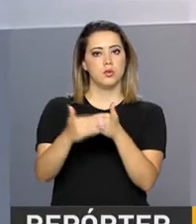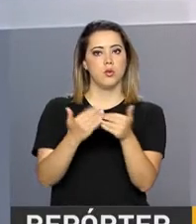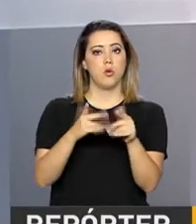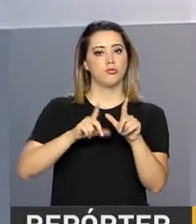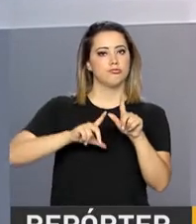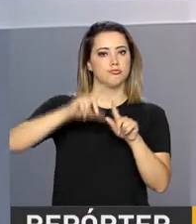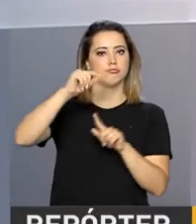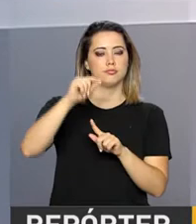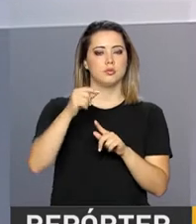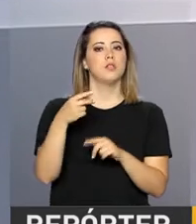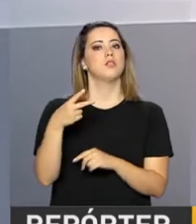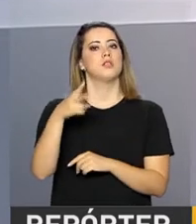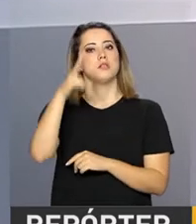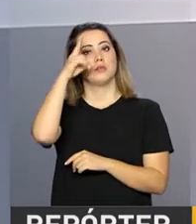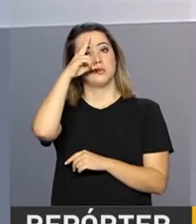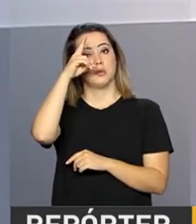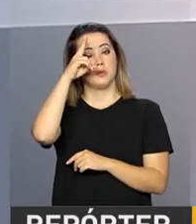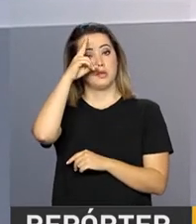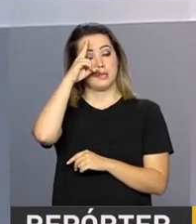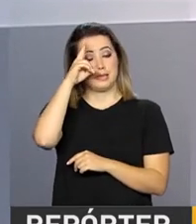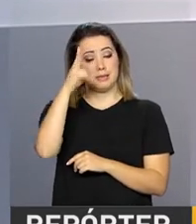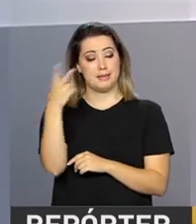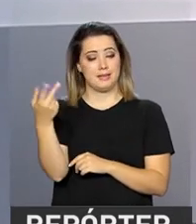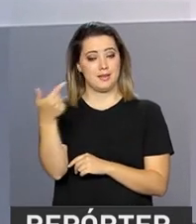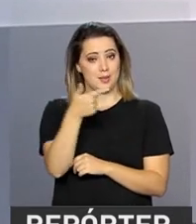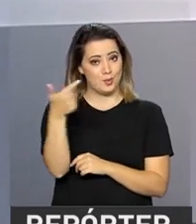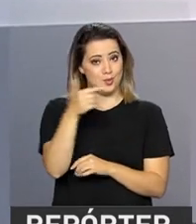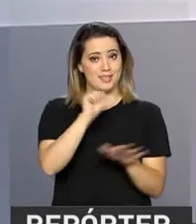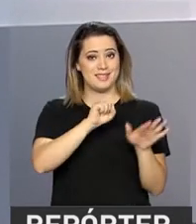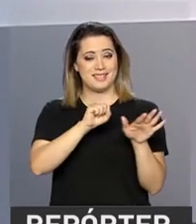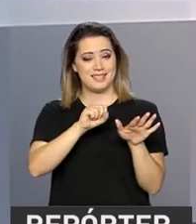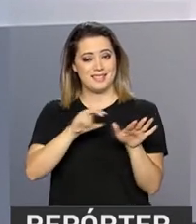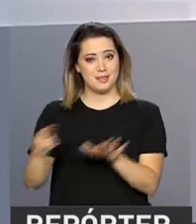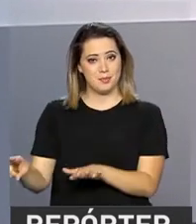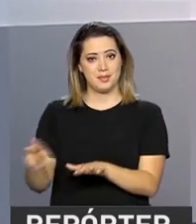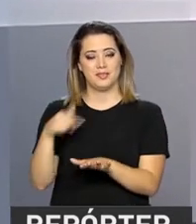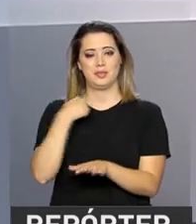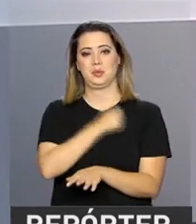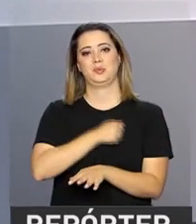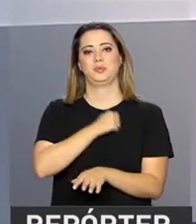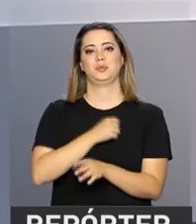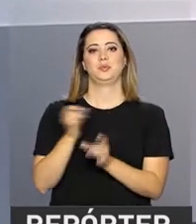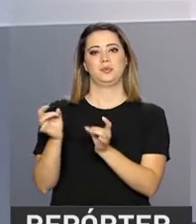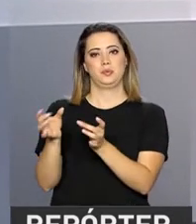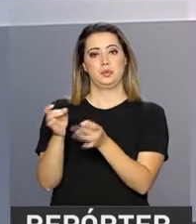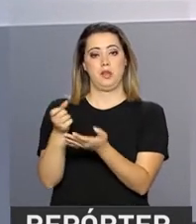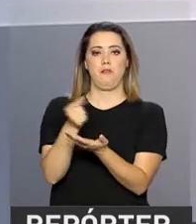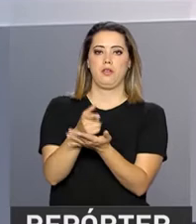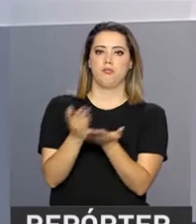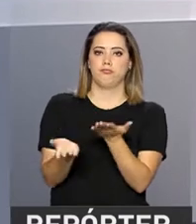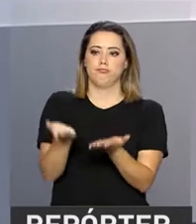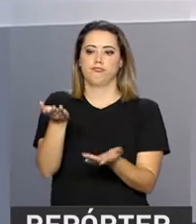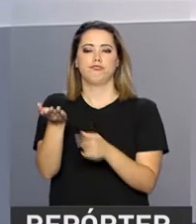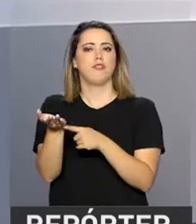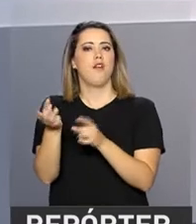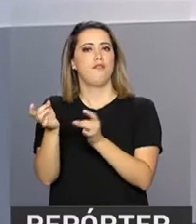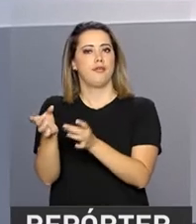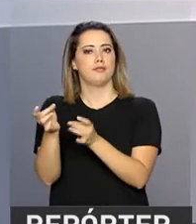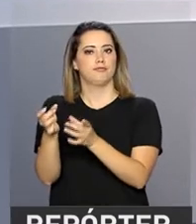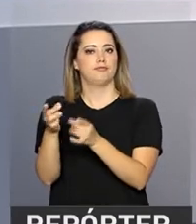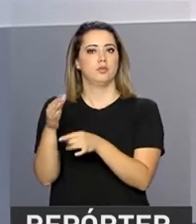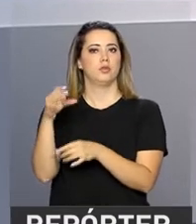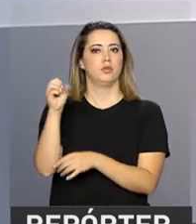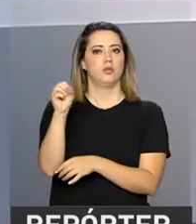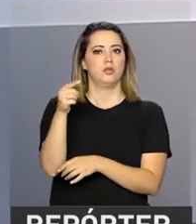registros de superávit na segunda semana de agosto a diferença entre exportações e importações ficou positiva em 1